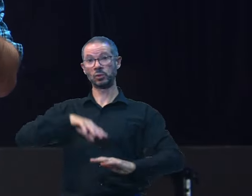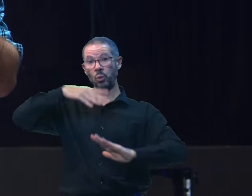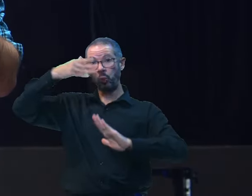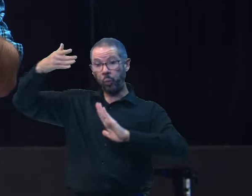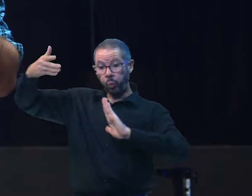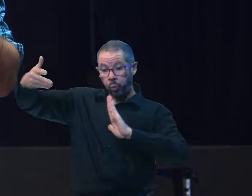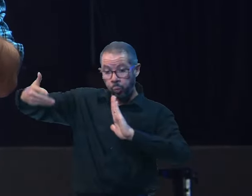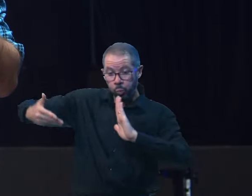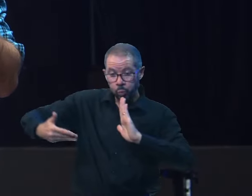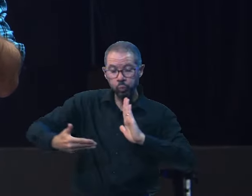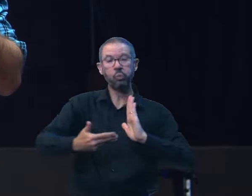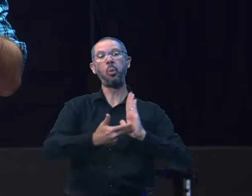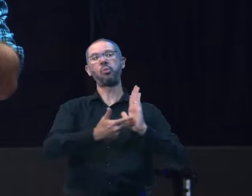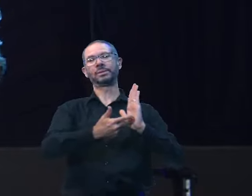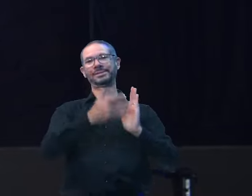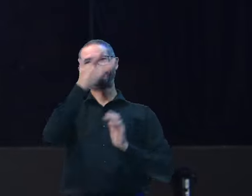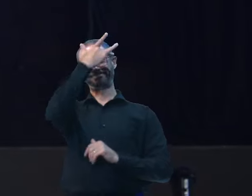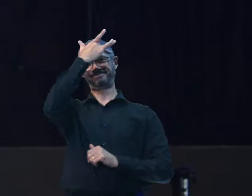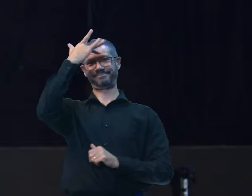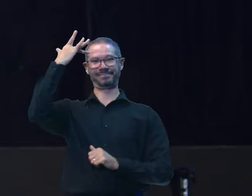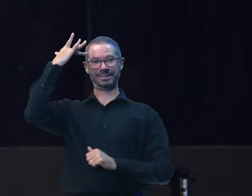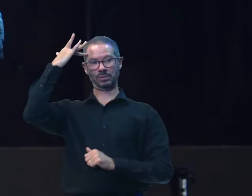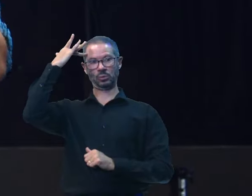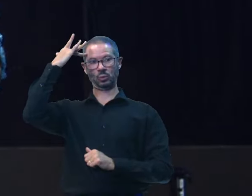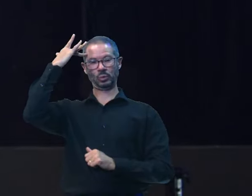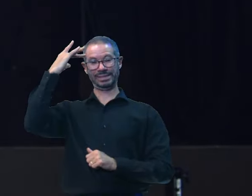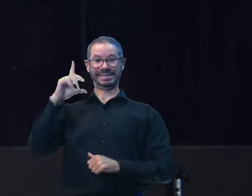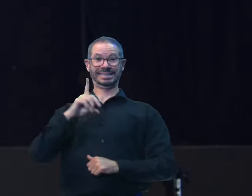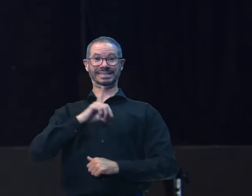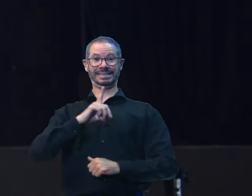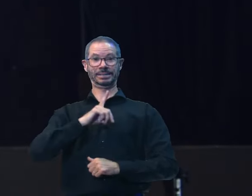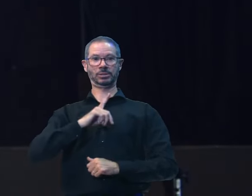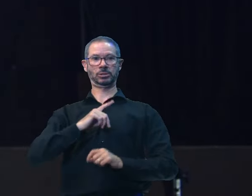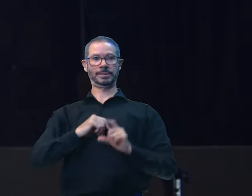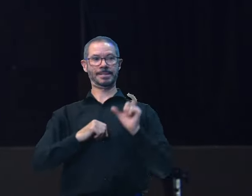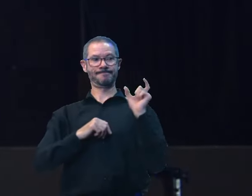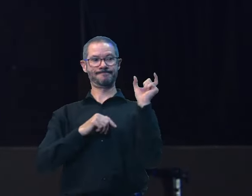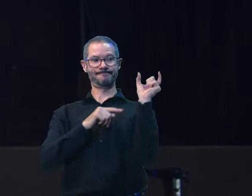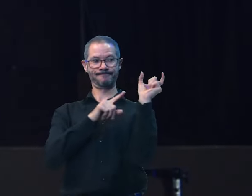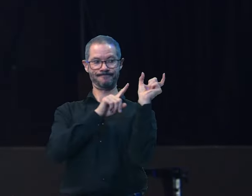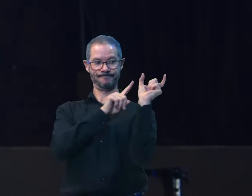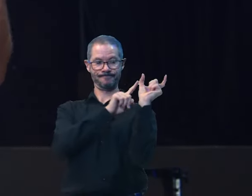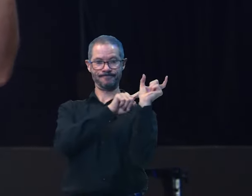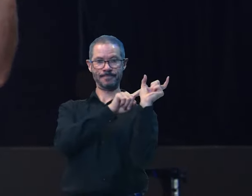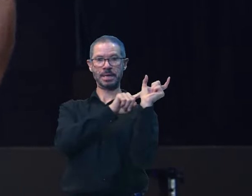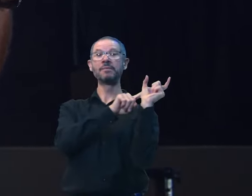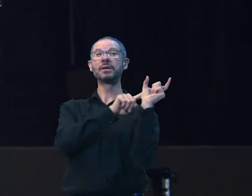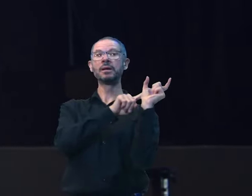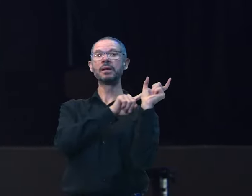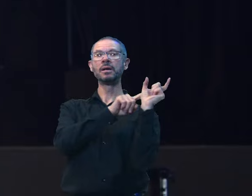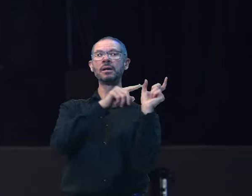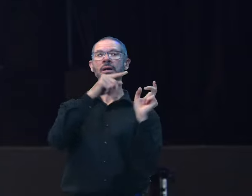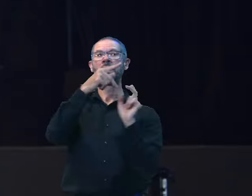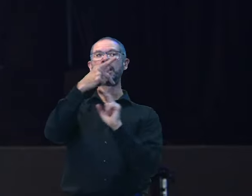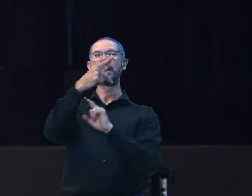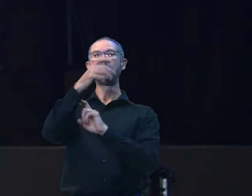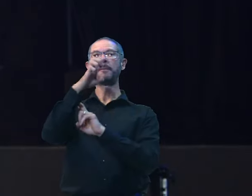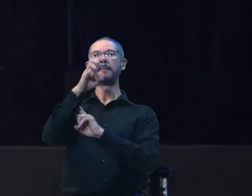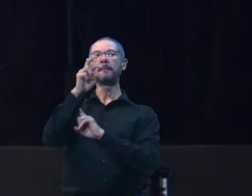Todos. Para isso, existe uma palavra chamada perdão.